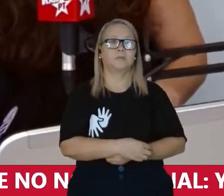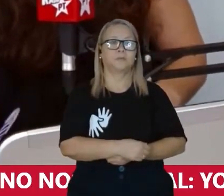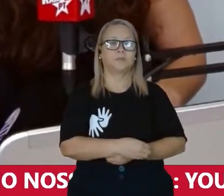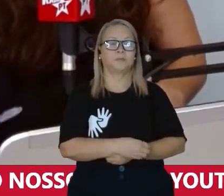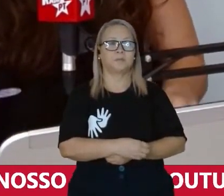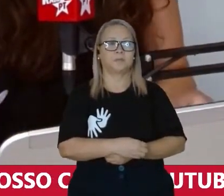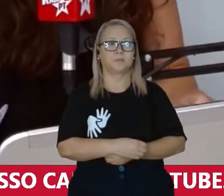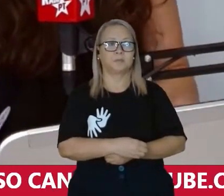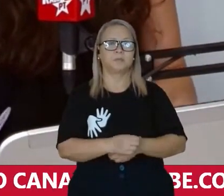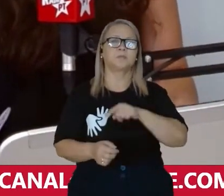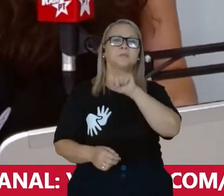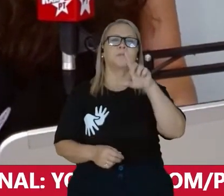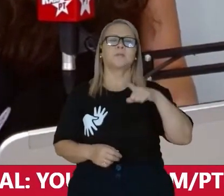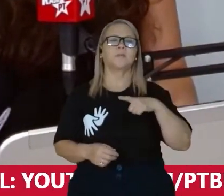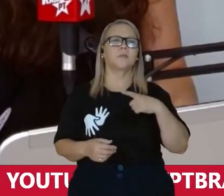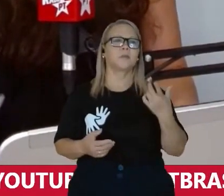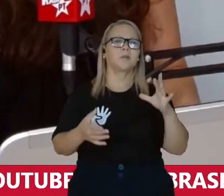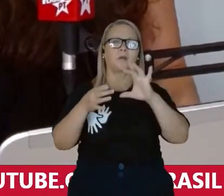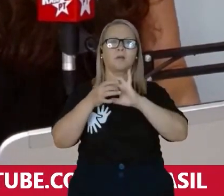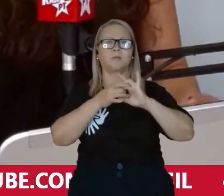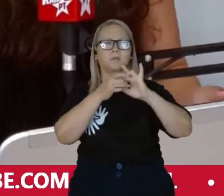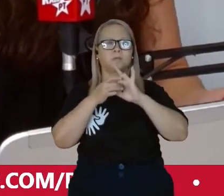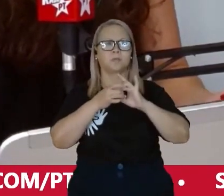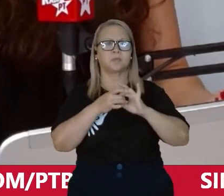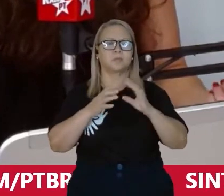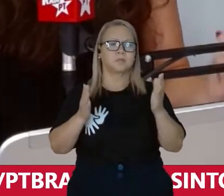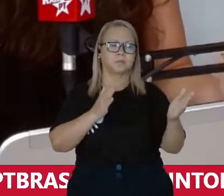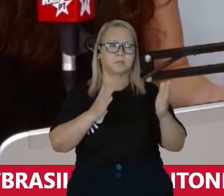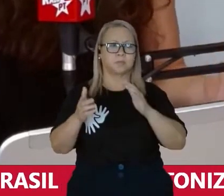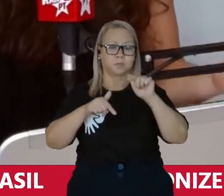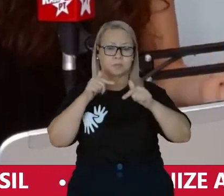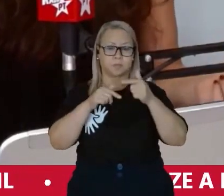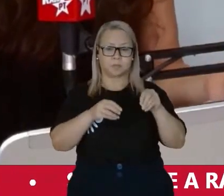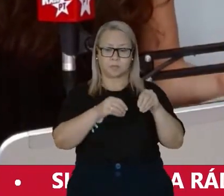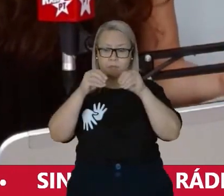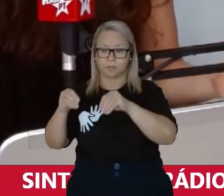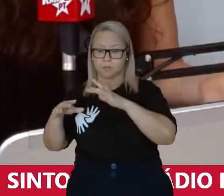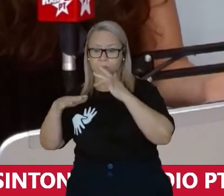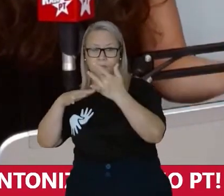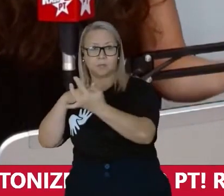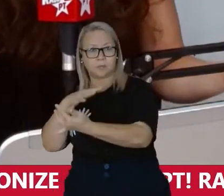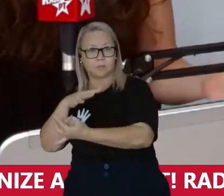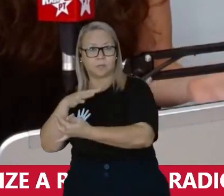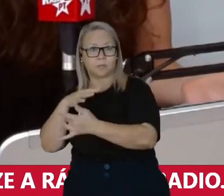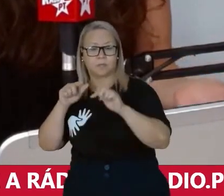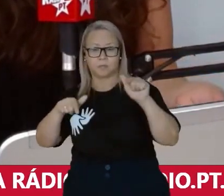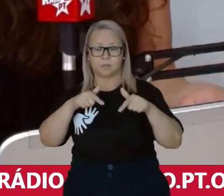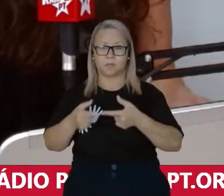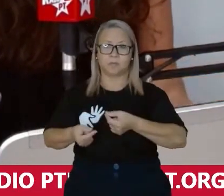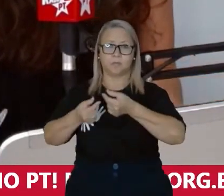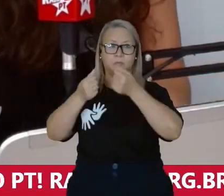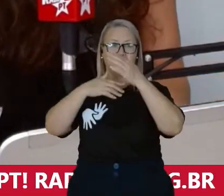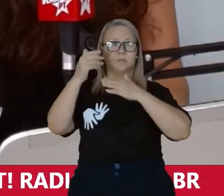Certo. Você tem alguma filiação partidária? O trabalho que você faz fora das redes ou nas redes, seu trabalho remunerado, sua